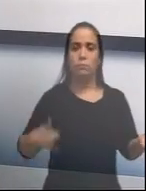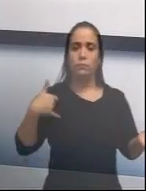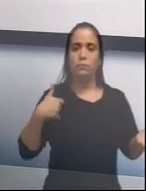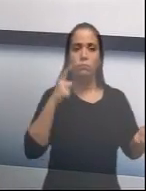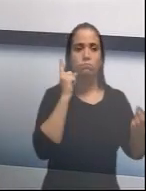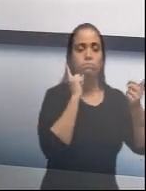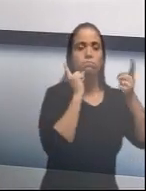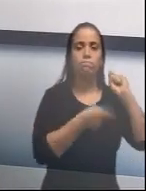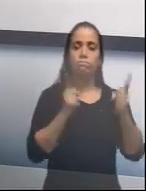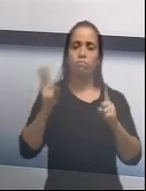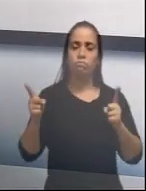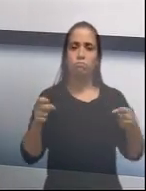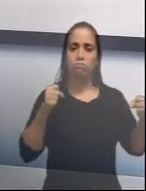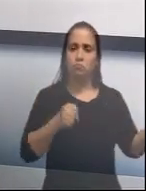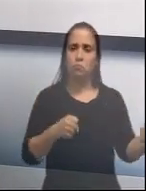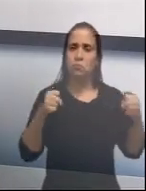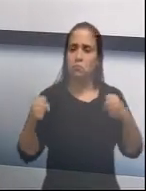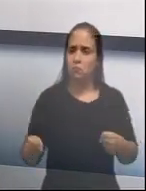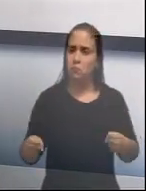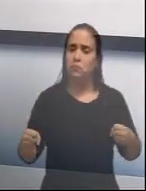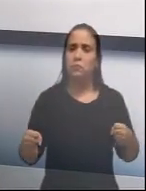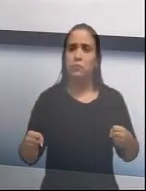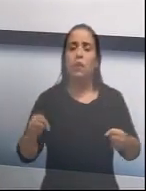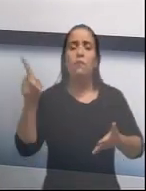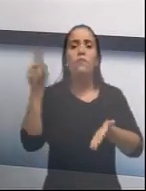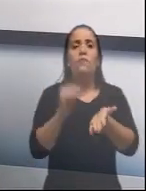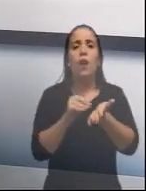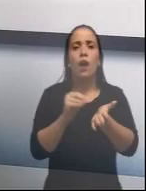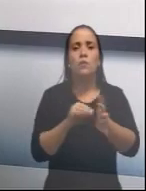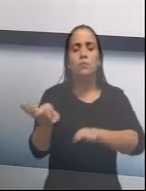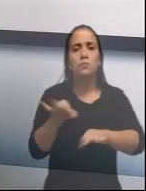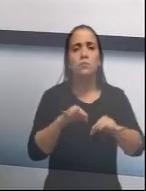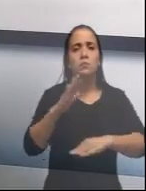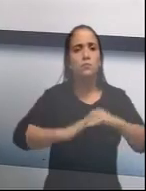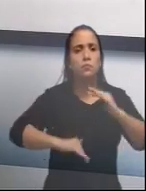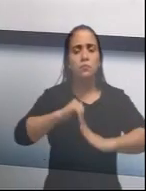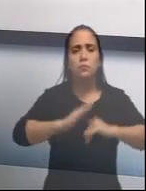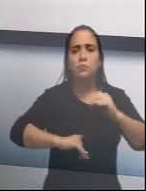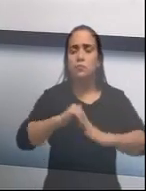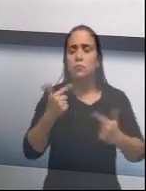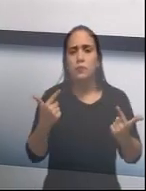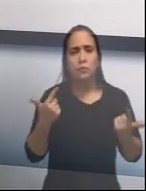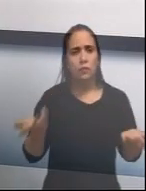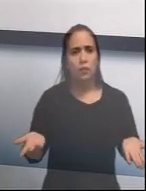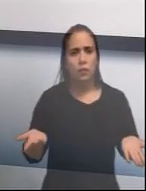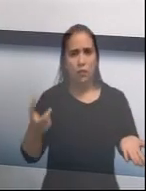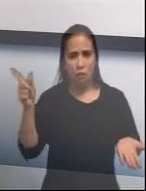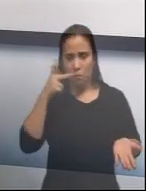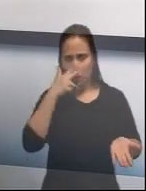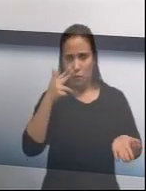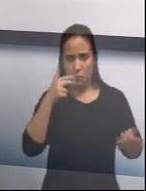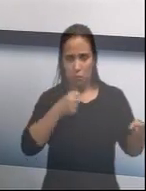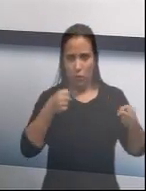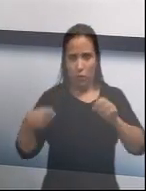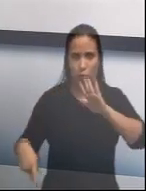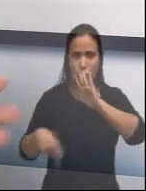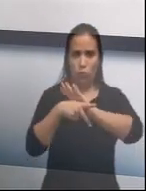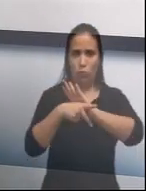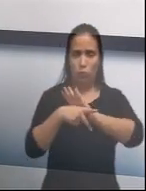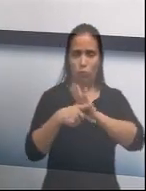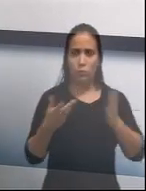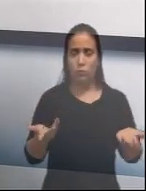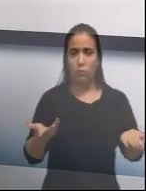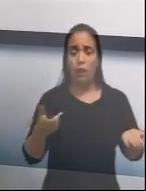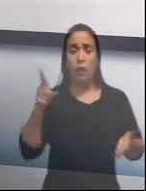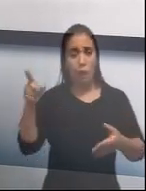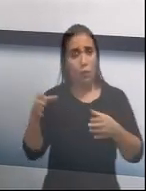a truculência de um cidadão despreparado que por portar uma arma acha que é dono do mundo, né? E esse